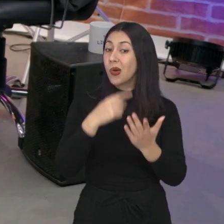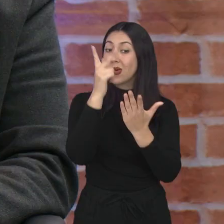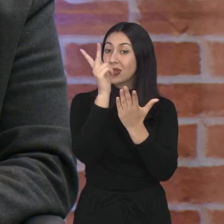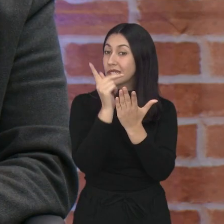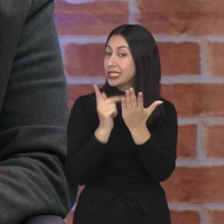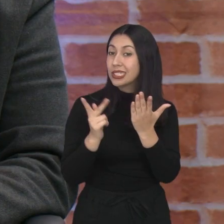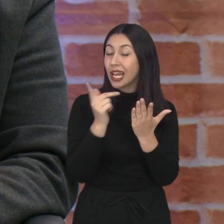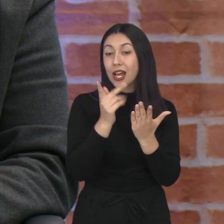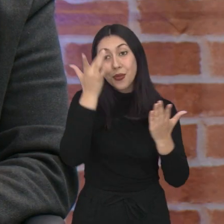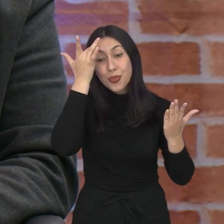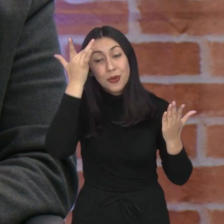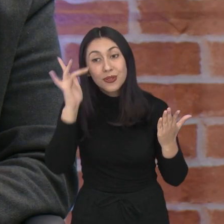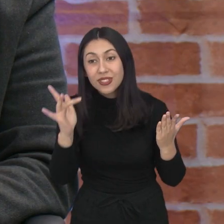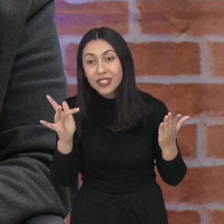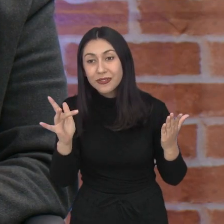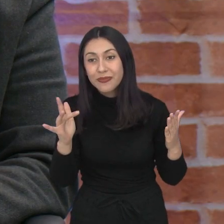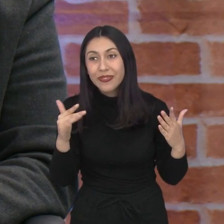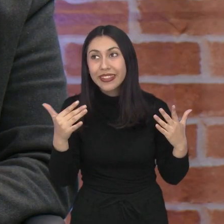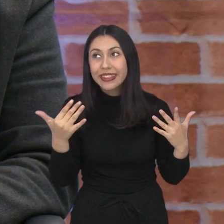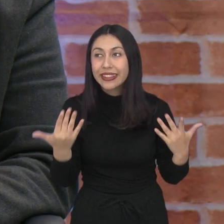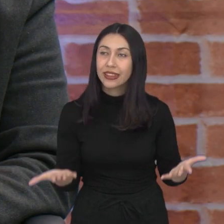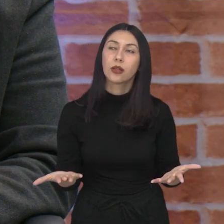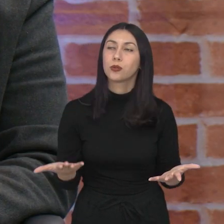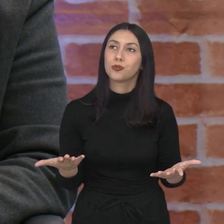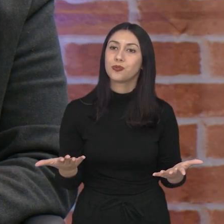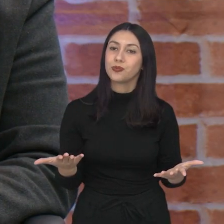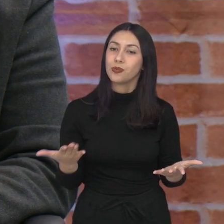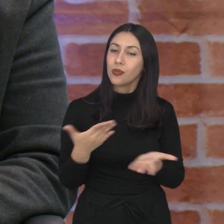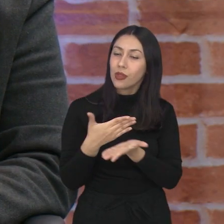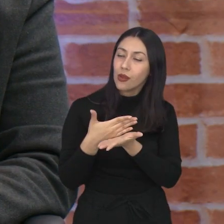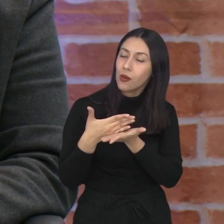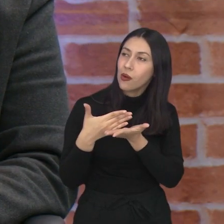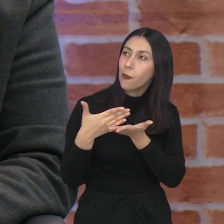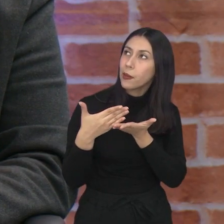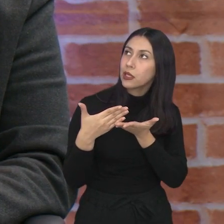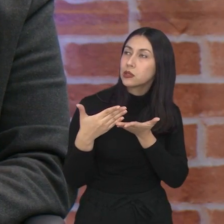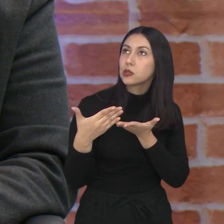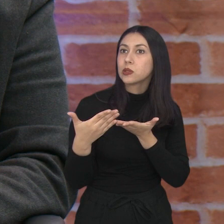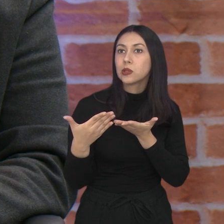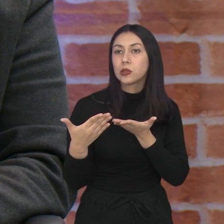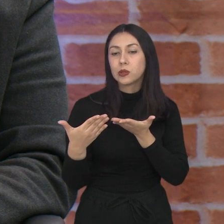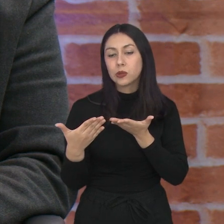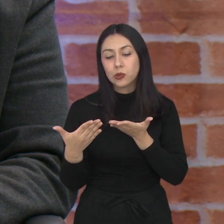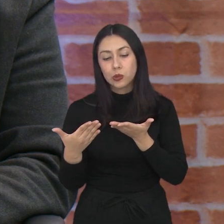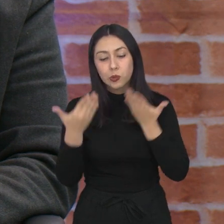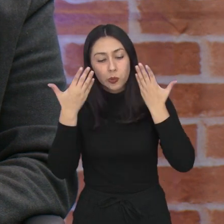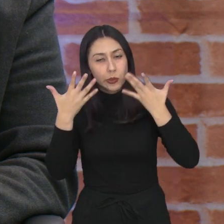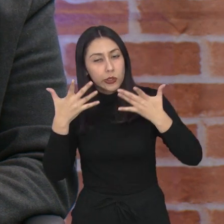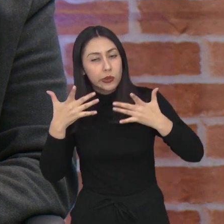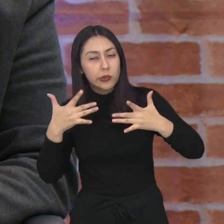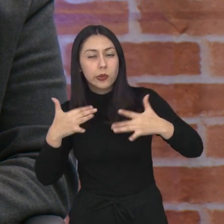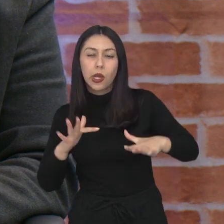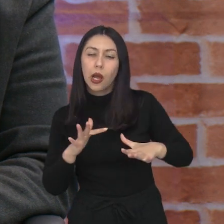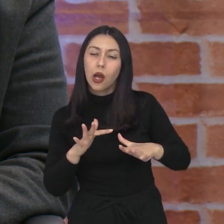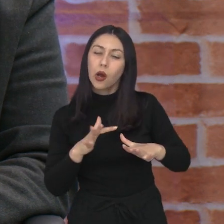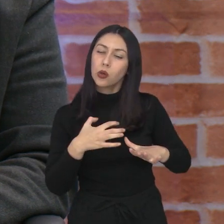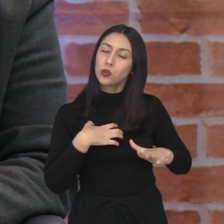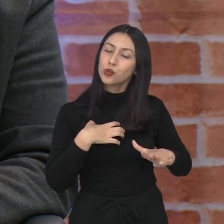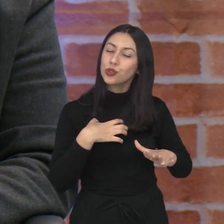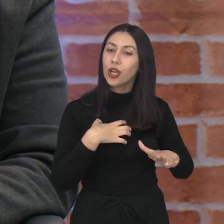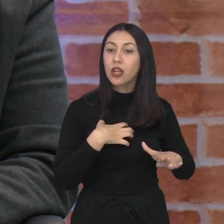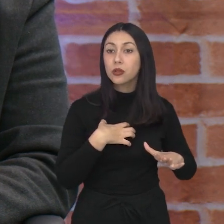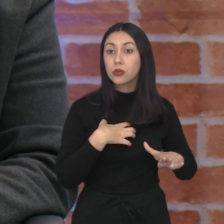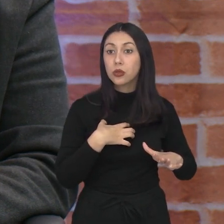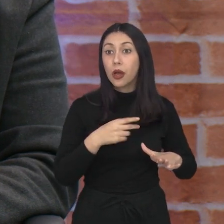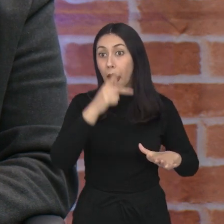saber desenhar, eu acabo criando uma originalidade involuntária.